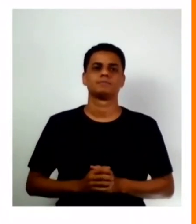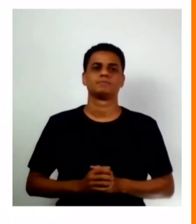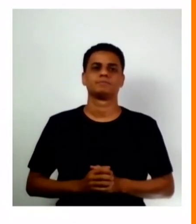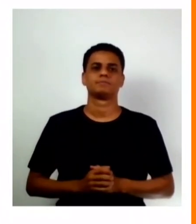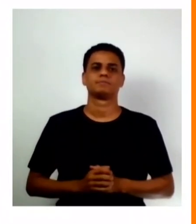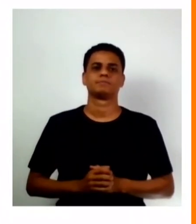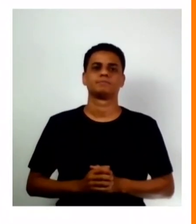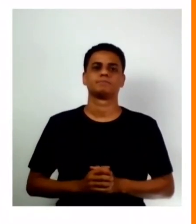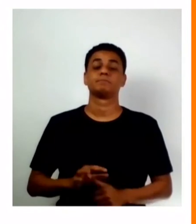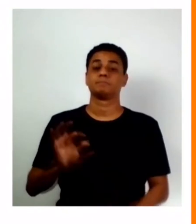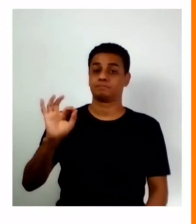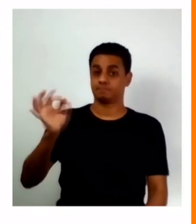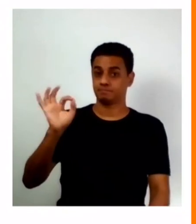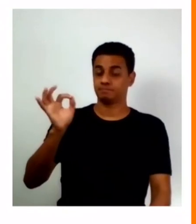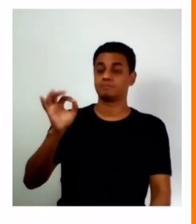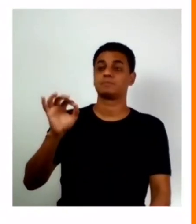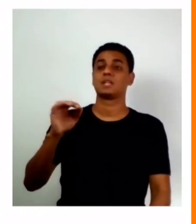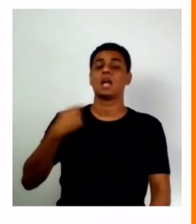eu acho que